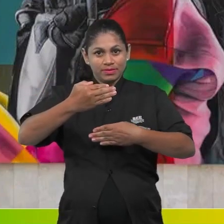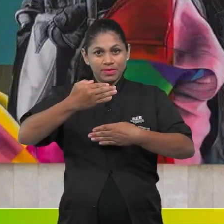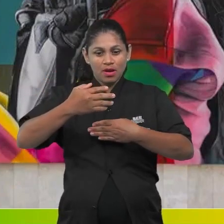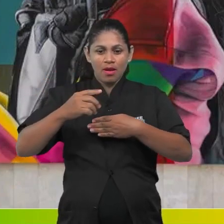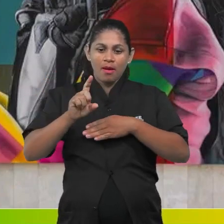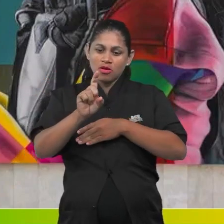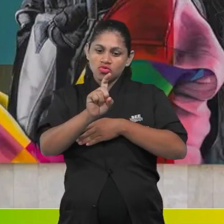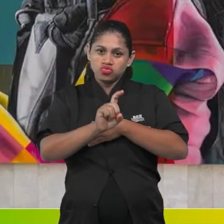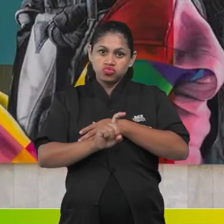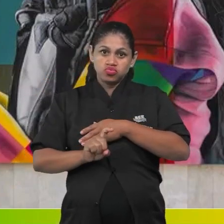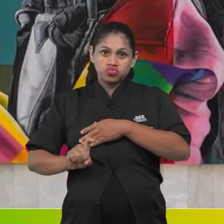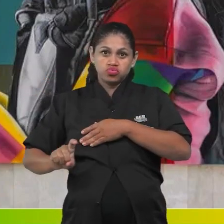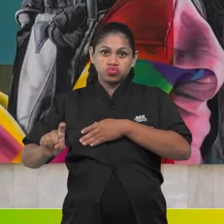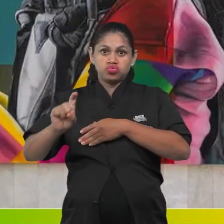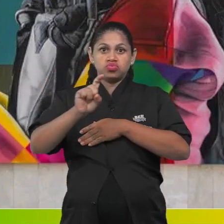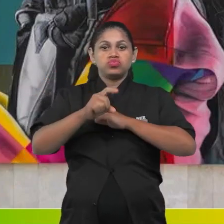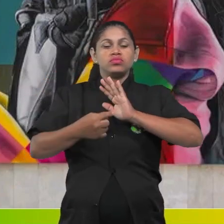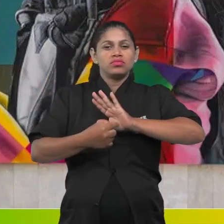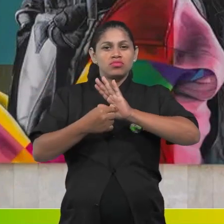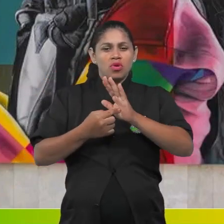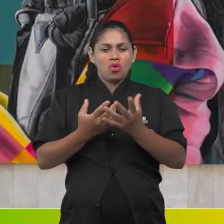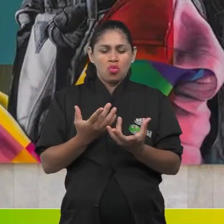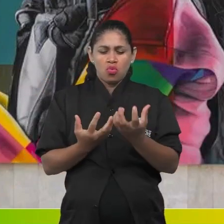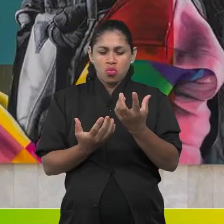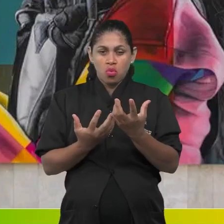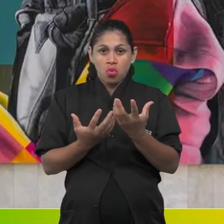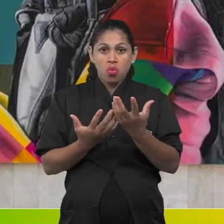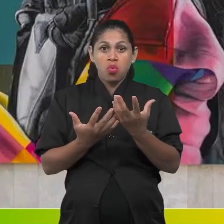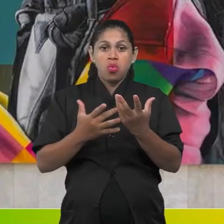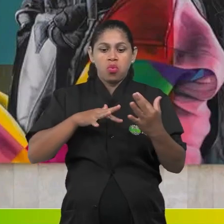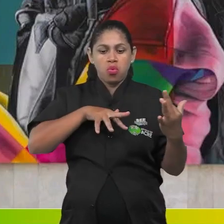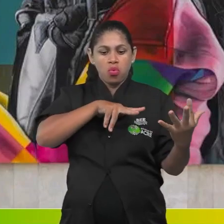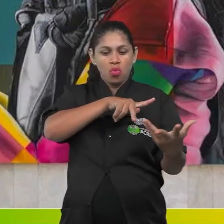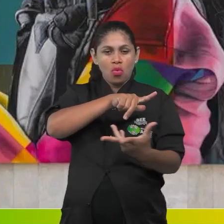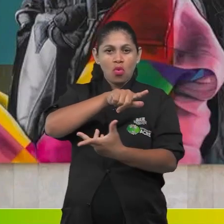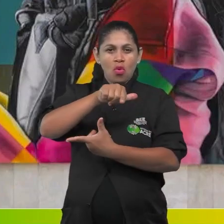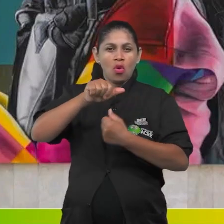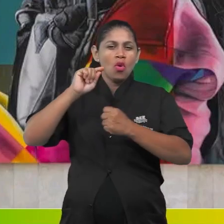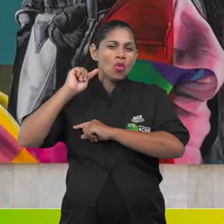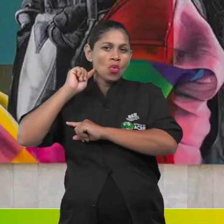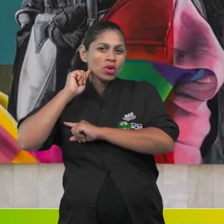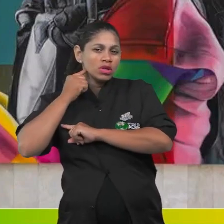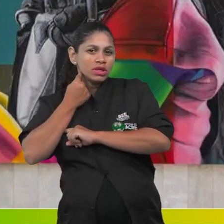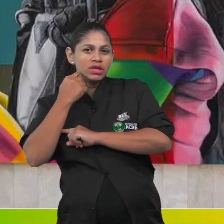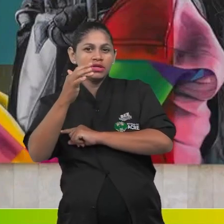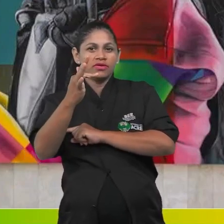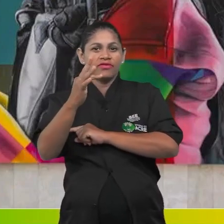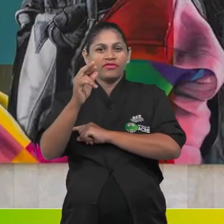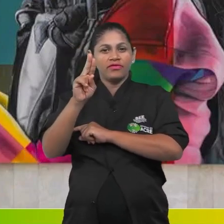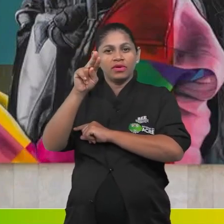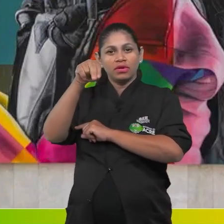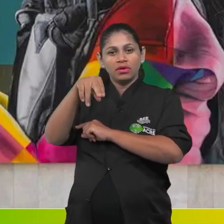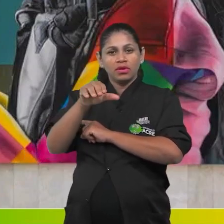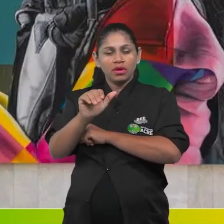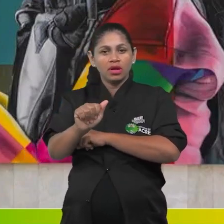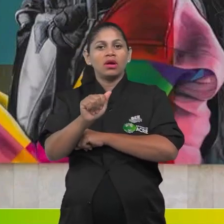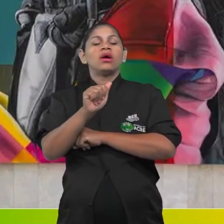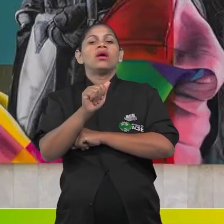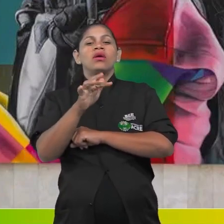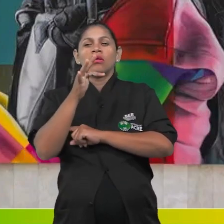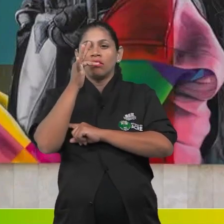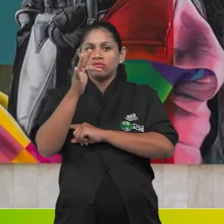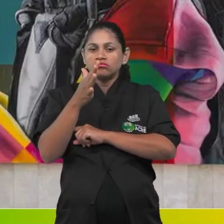Grafites, murais, eles abordam o aquecimento global, a questão do lixo, a fauna, a flora ameaçada. E a